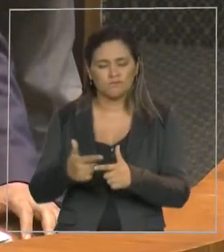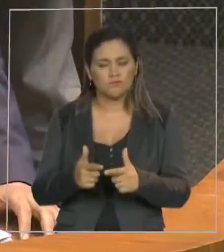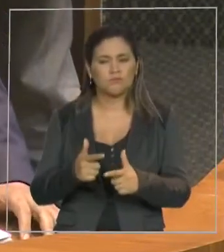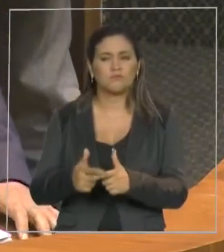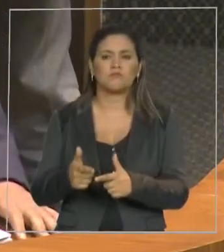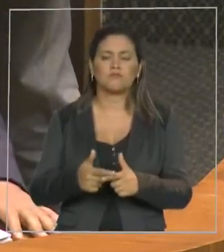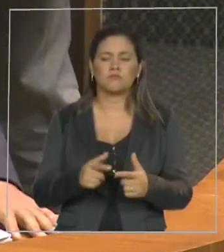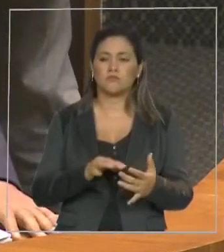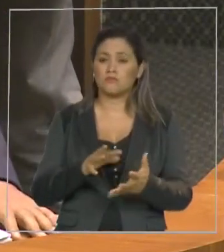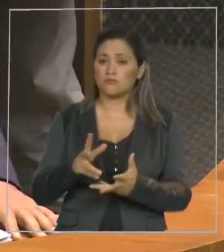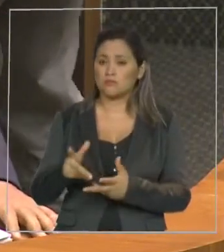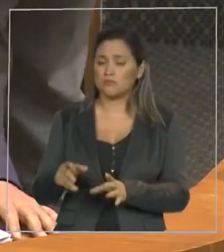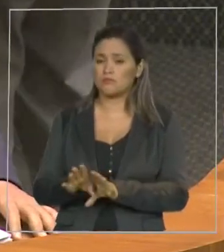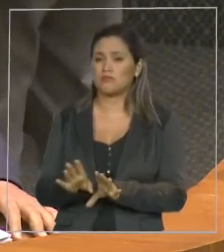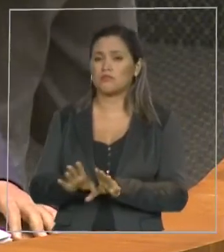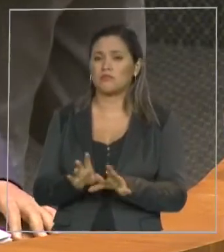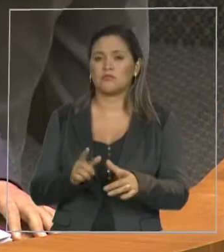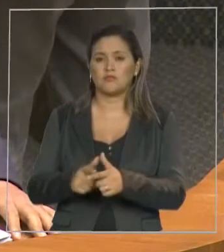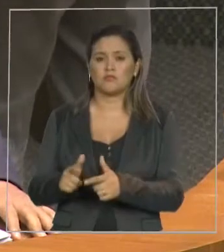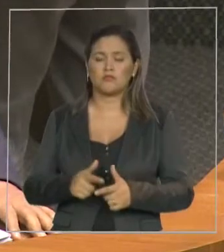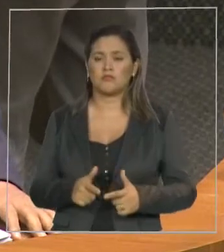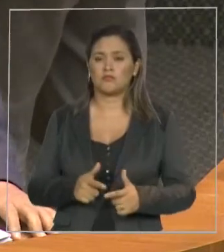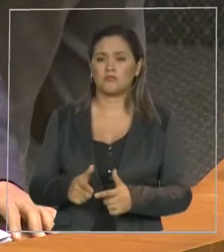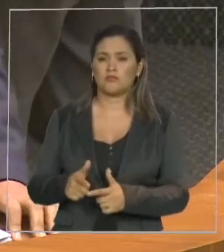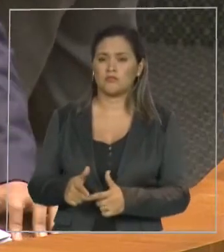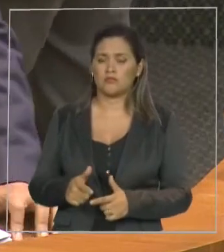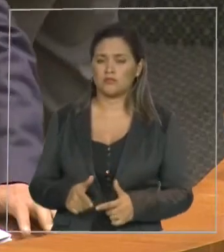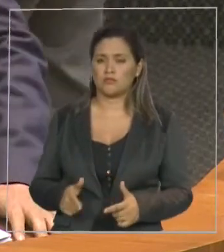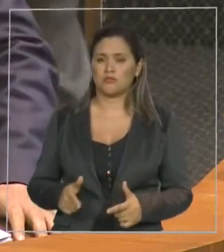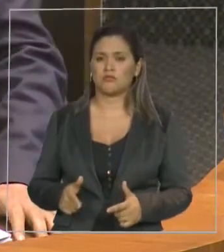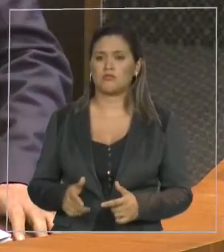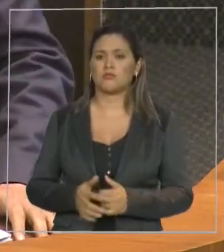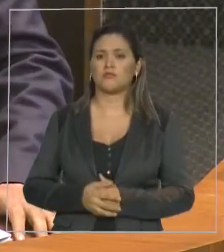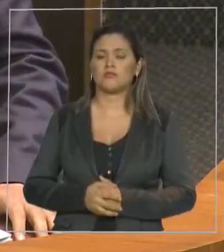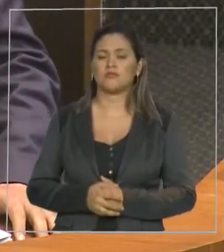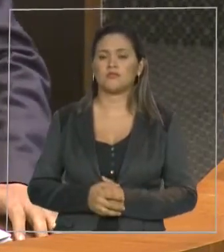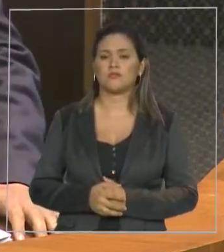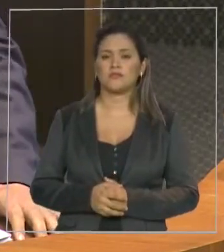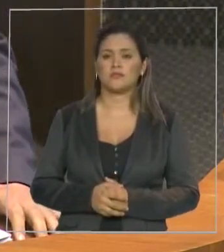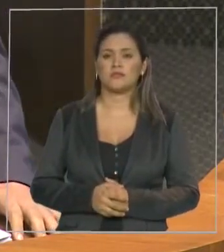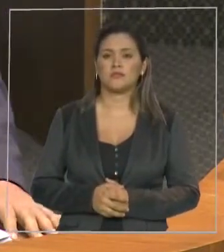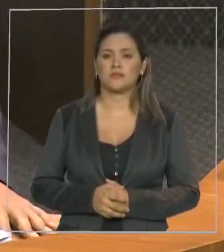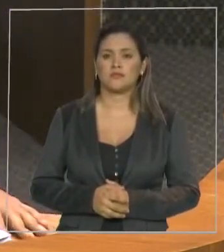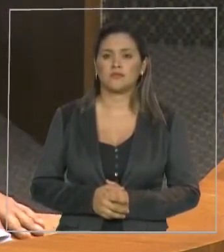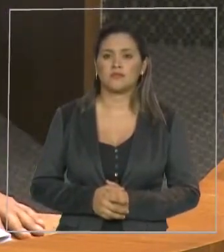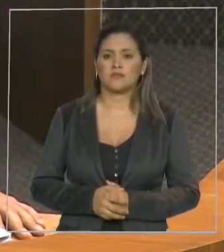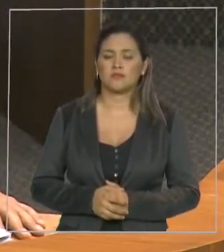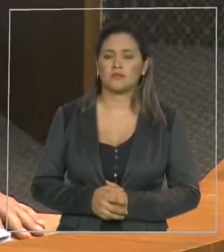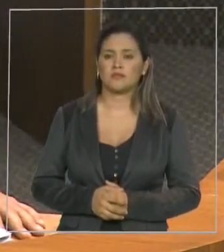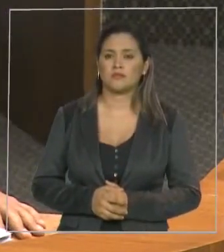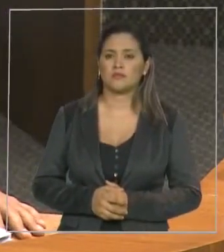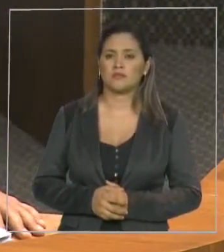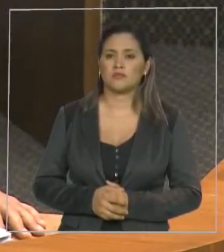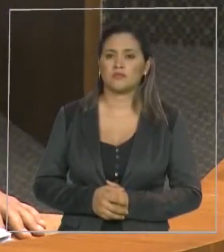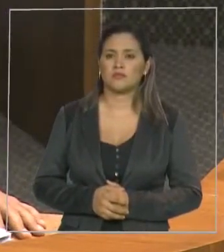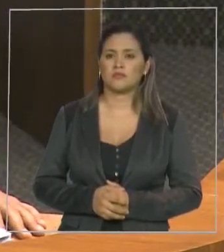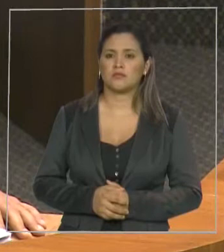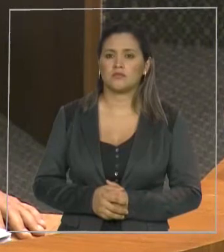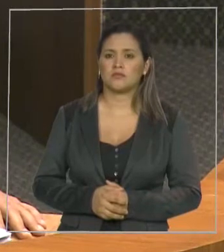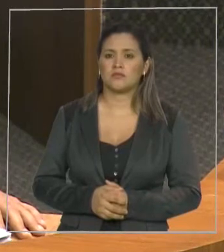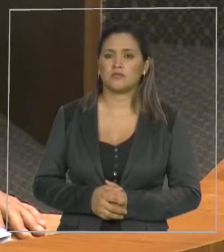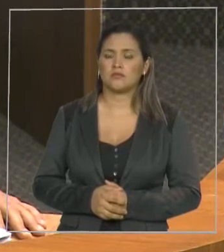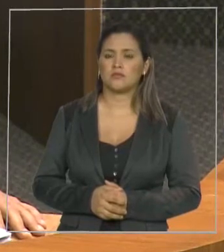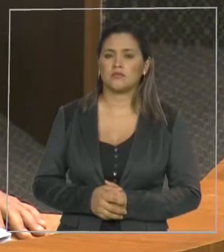existe hoje é uma onda de conservadorismo, uma onda que levou o Trump à presidência dos Estados Unidos